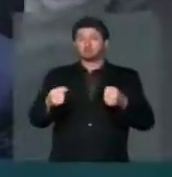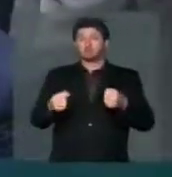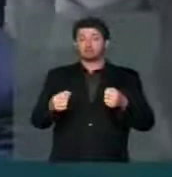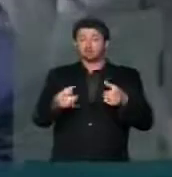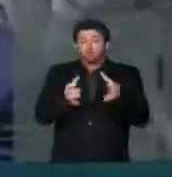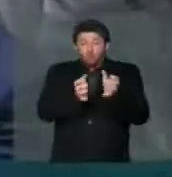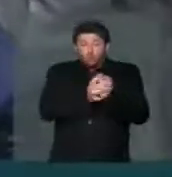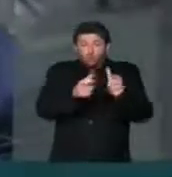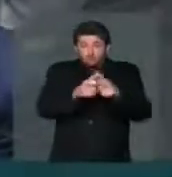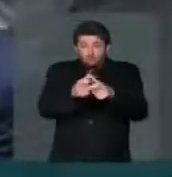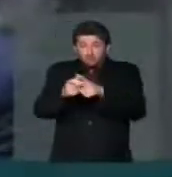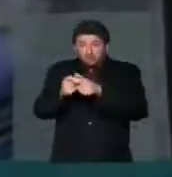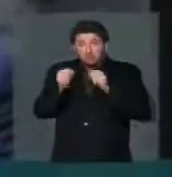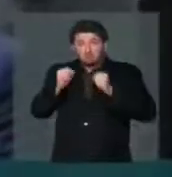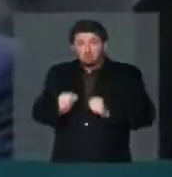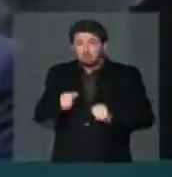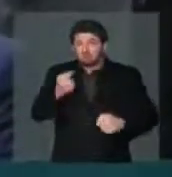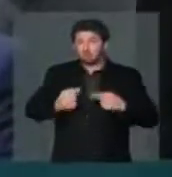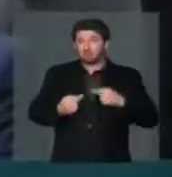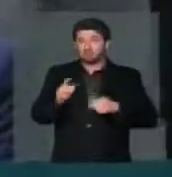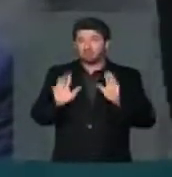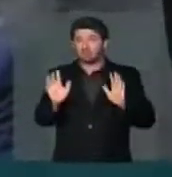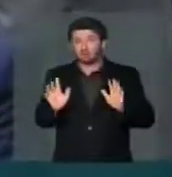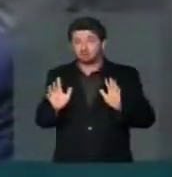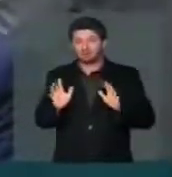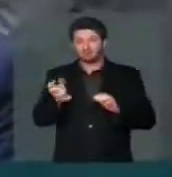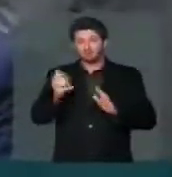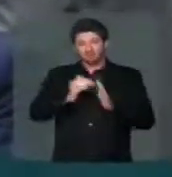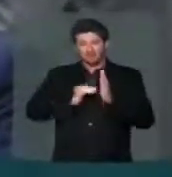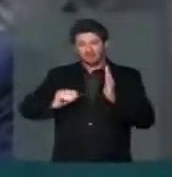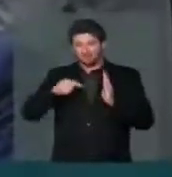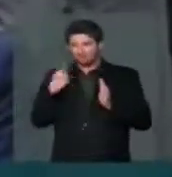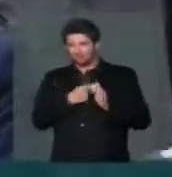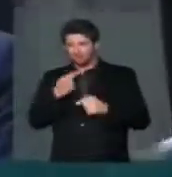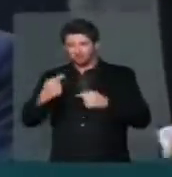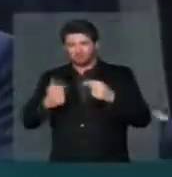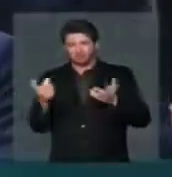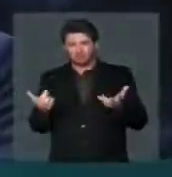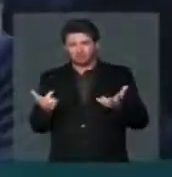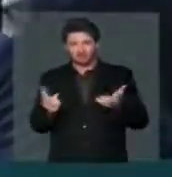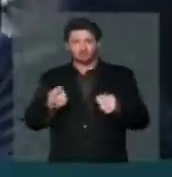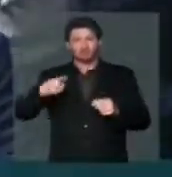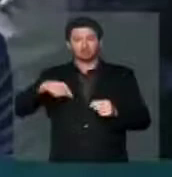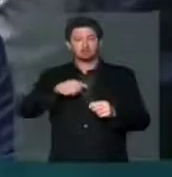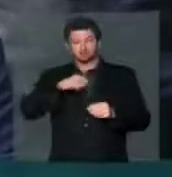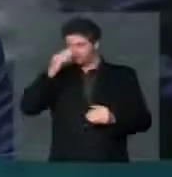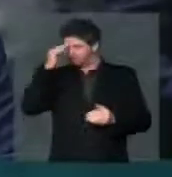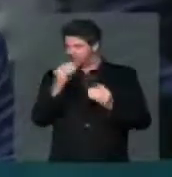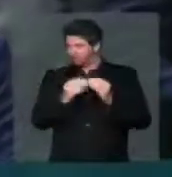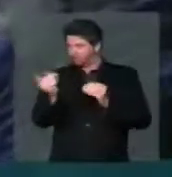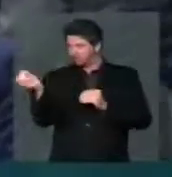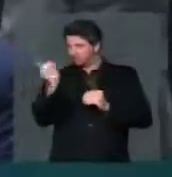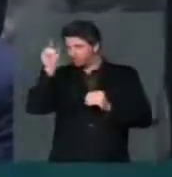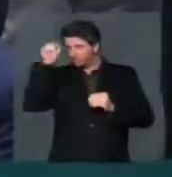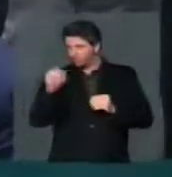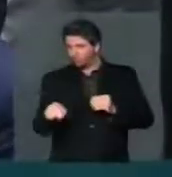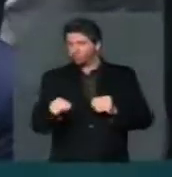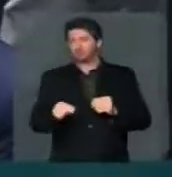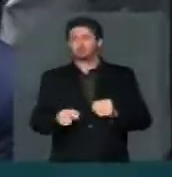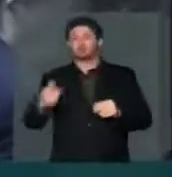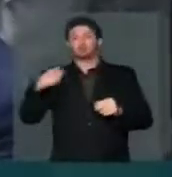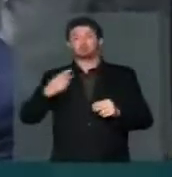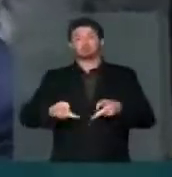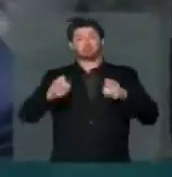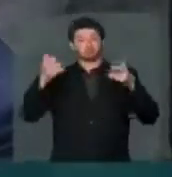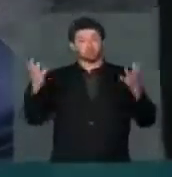minorias que possam debater. Querem nos tirar do debate. Nós não concordamos com isso e vejo